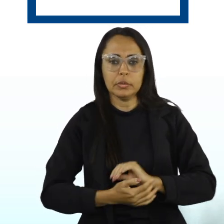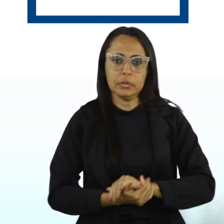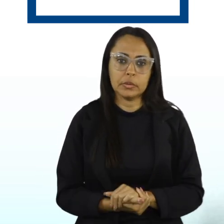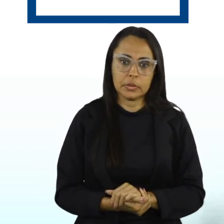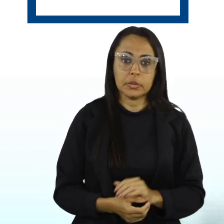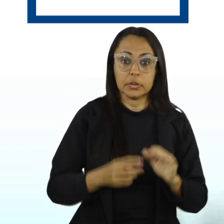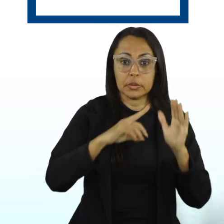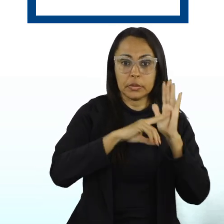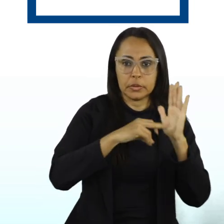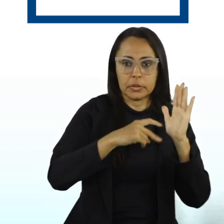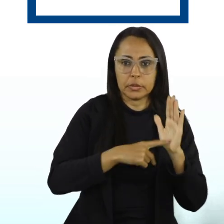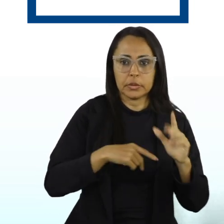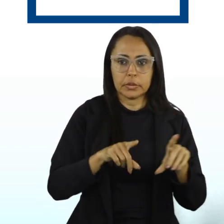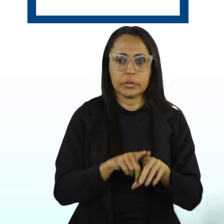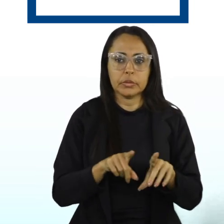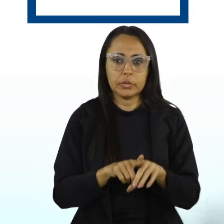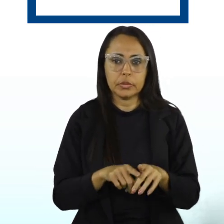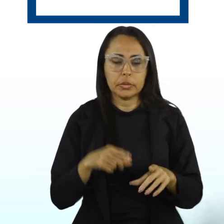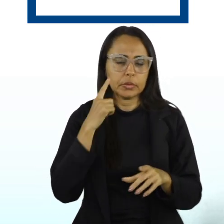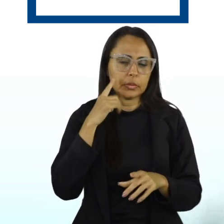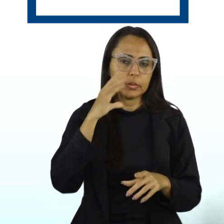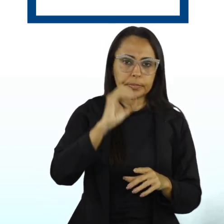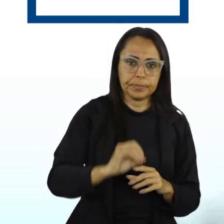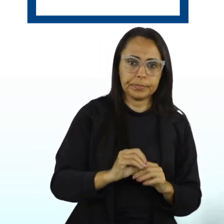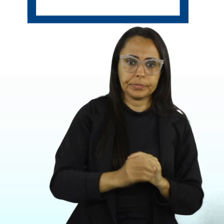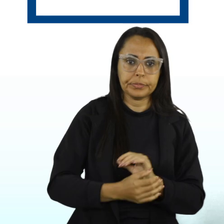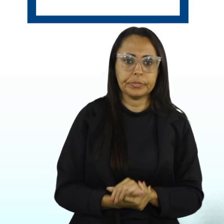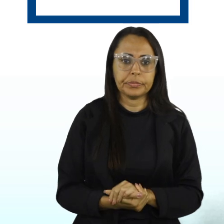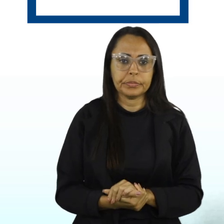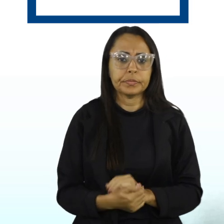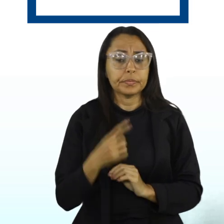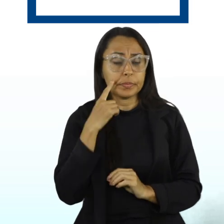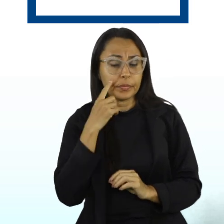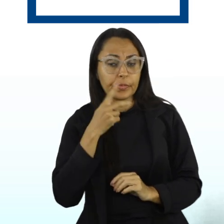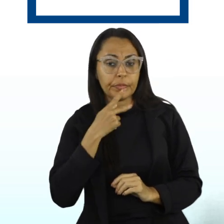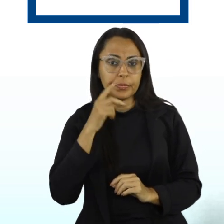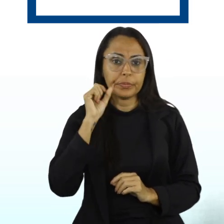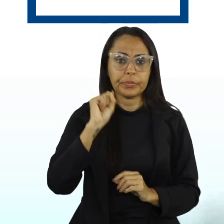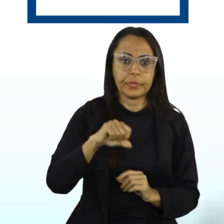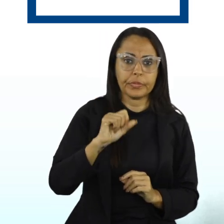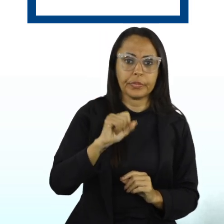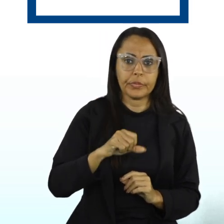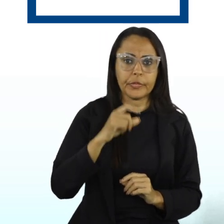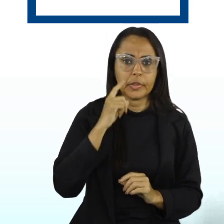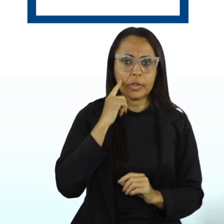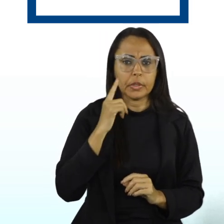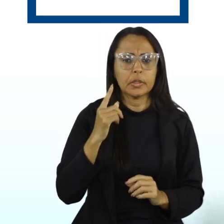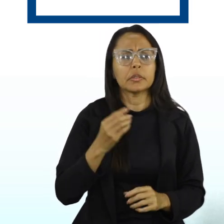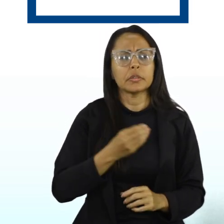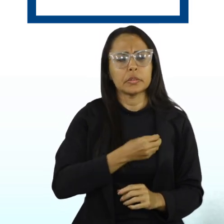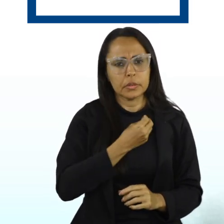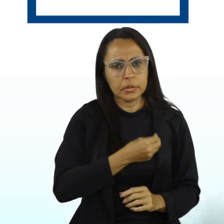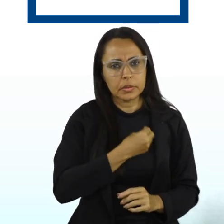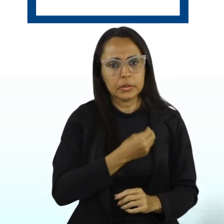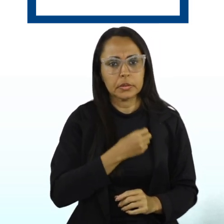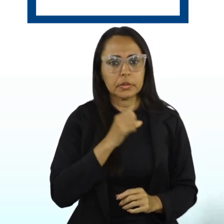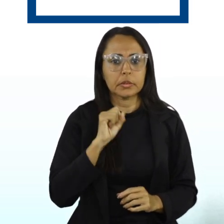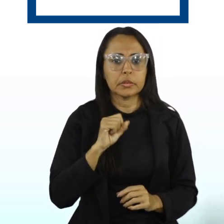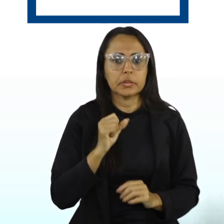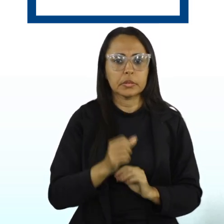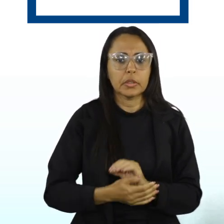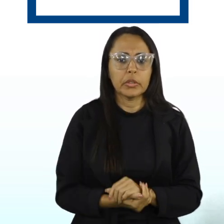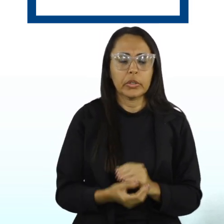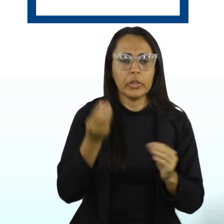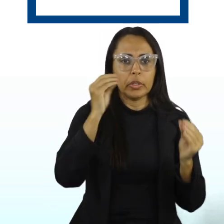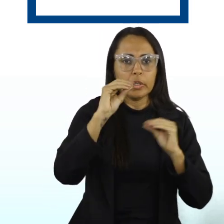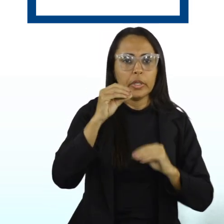não, significa que a energia potencial gravitacional é 0. Mas se você disser sim, a energia potencial existe. E aí você vai lá,